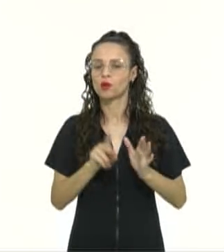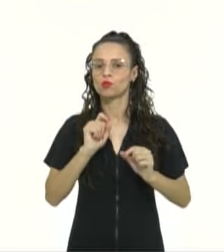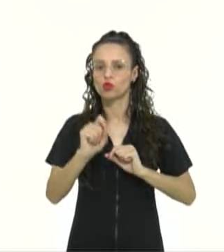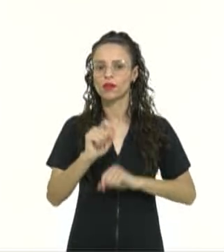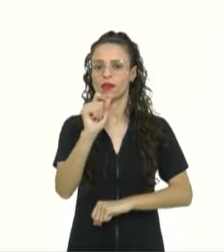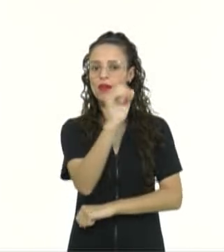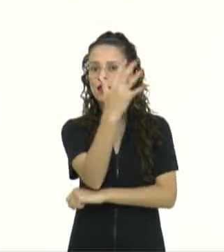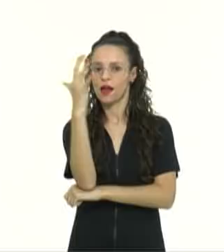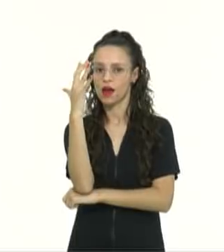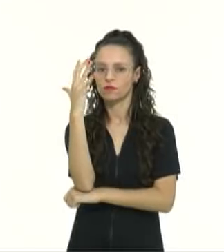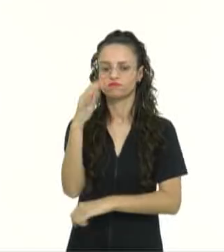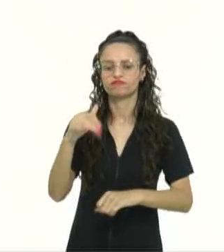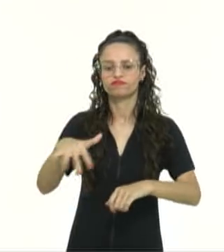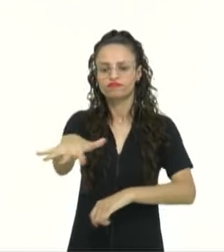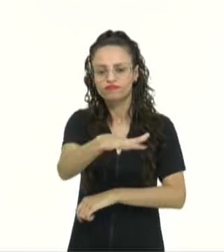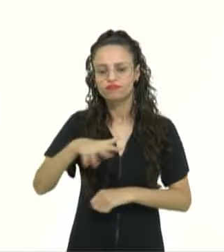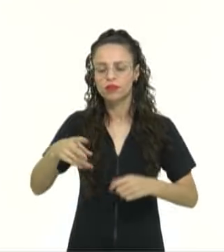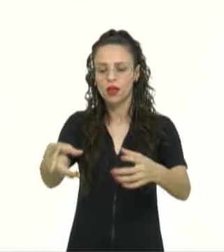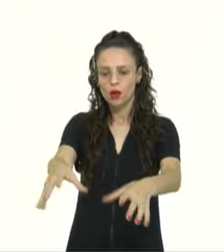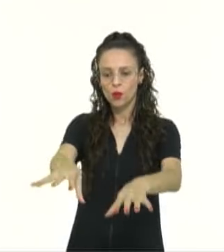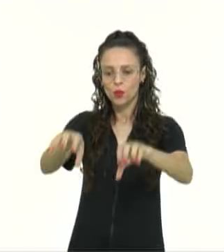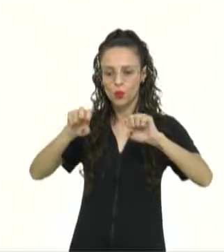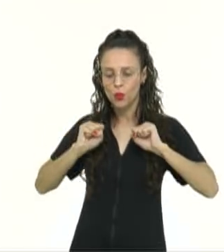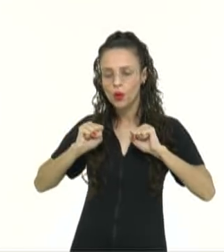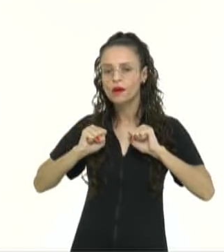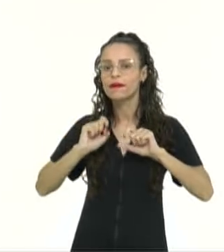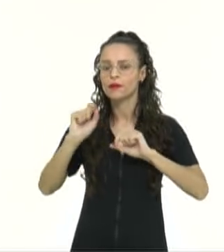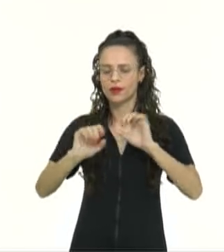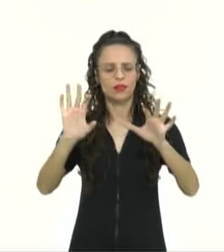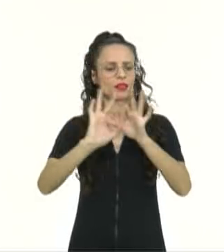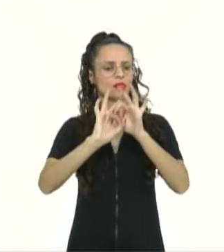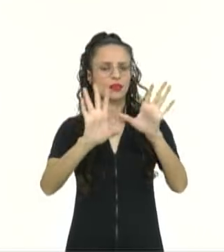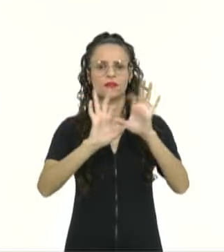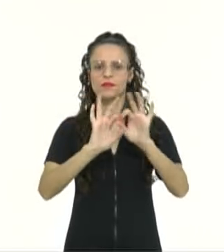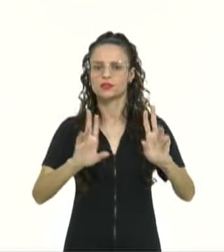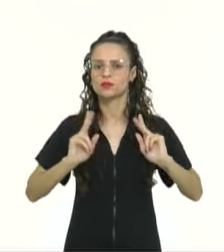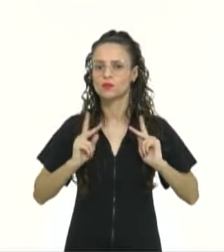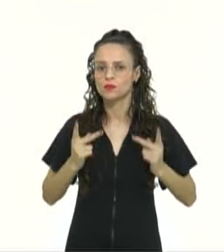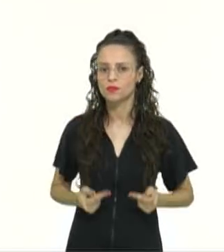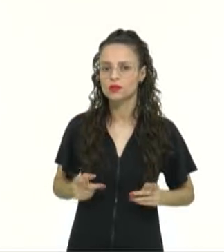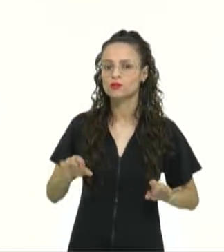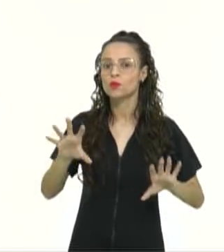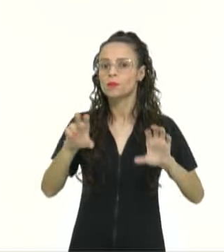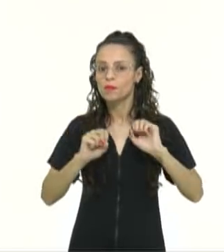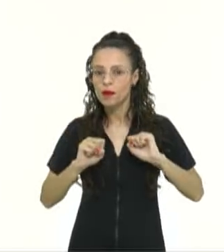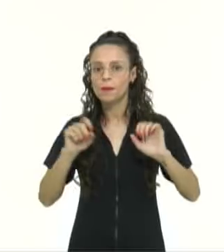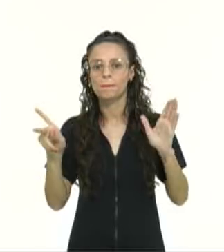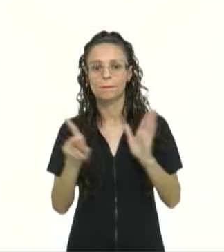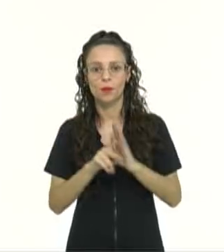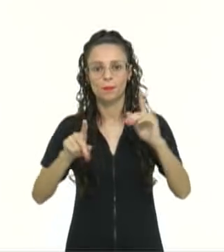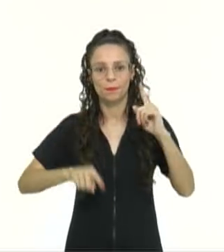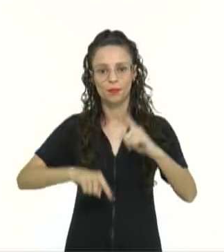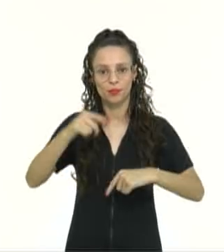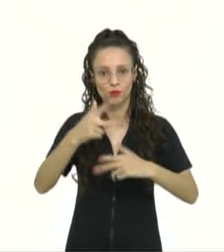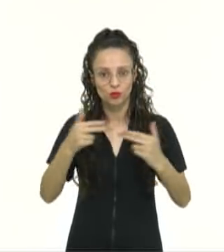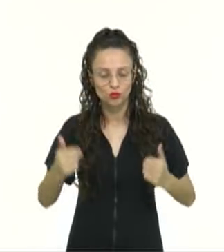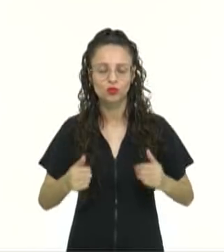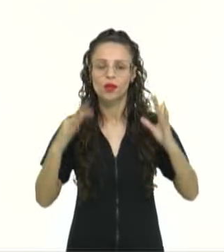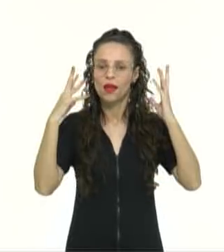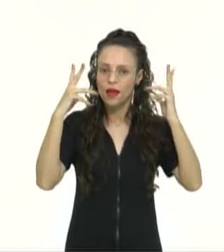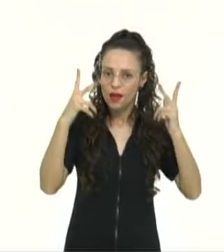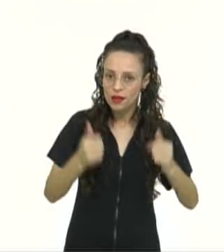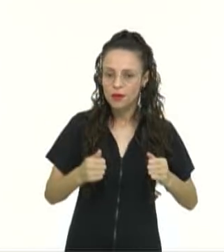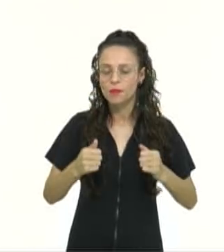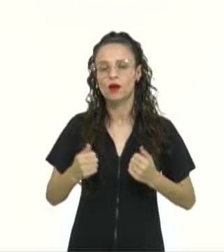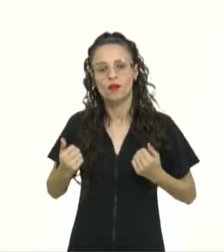da natureza os recursos que estão à disposição do homem, sejam estes produtos de origem